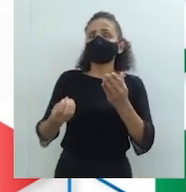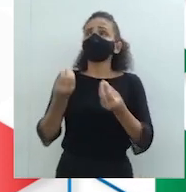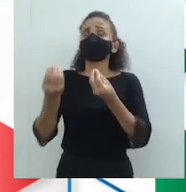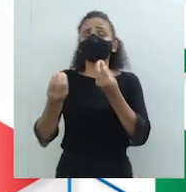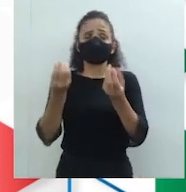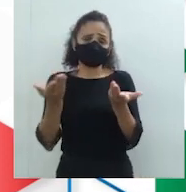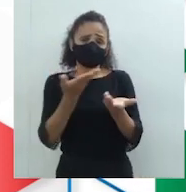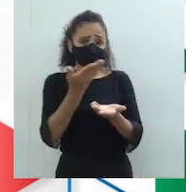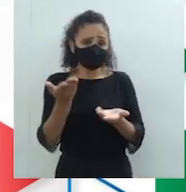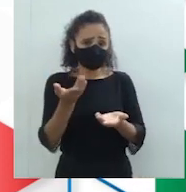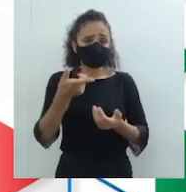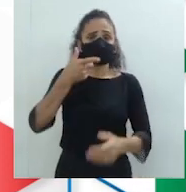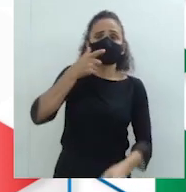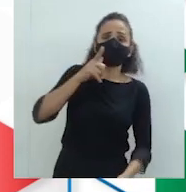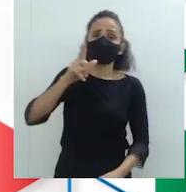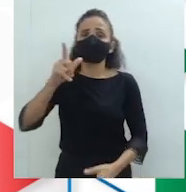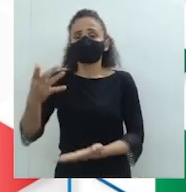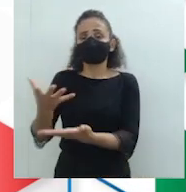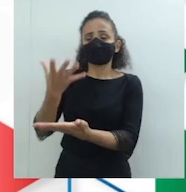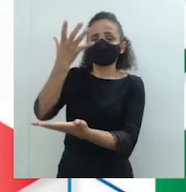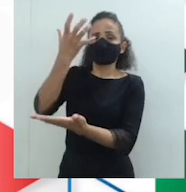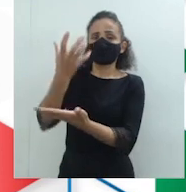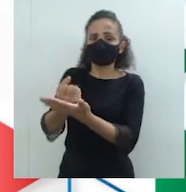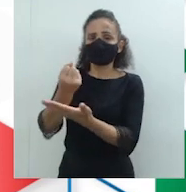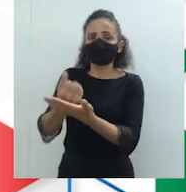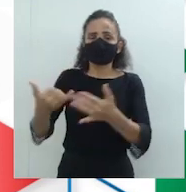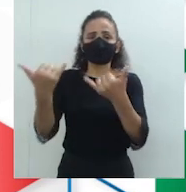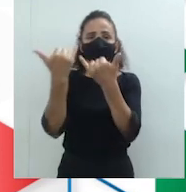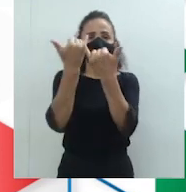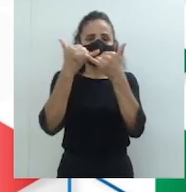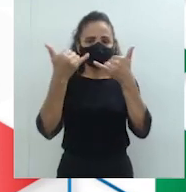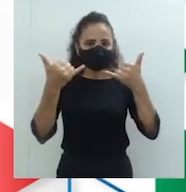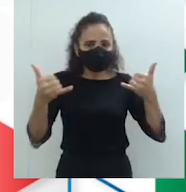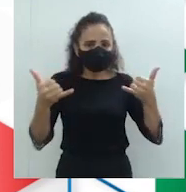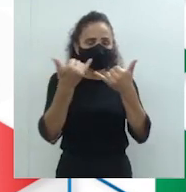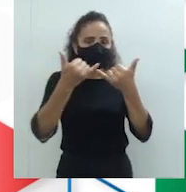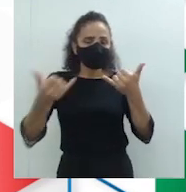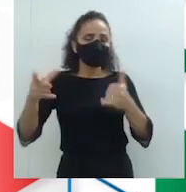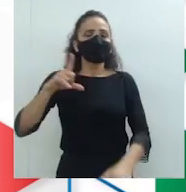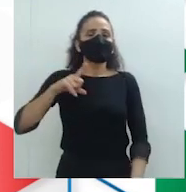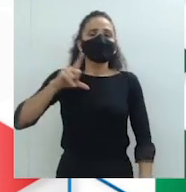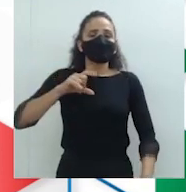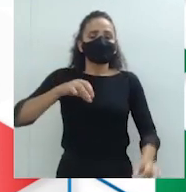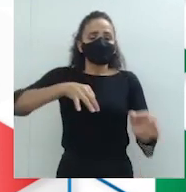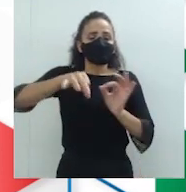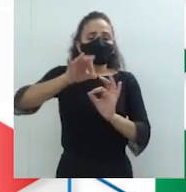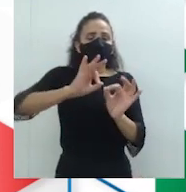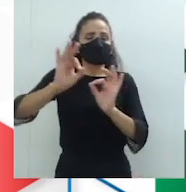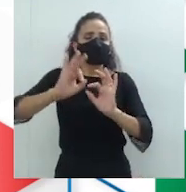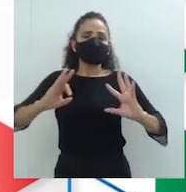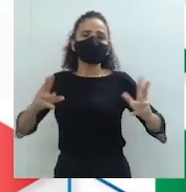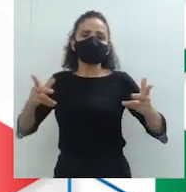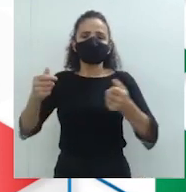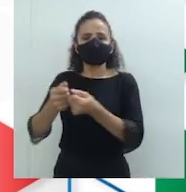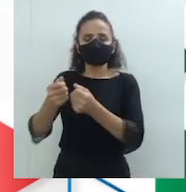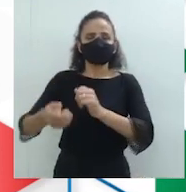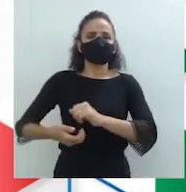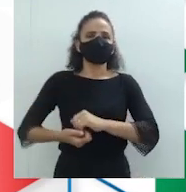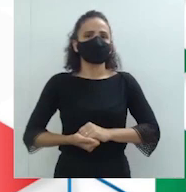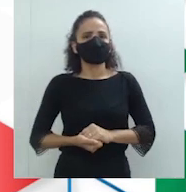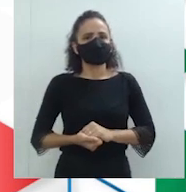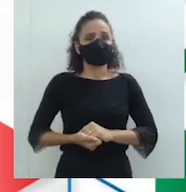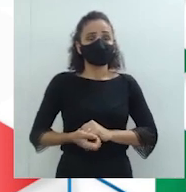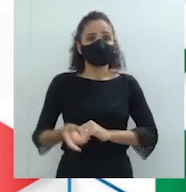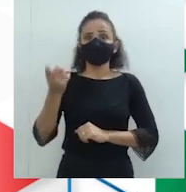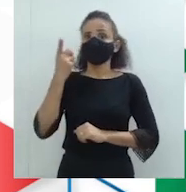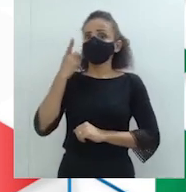assim, elas não conseguiam receber energia logo depois de ter ali fornecido essa energia.